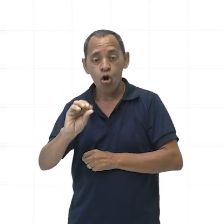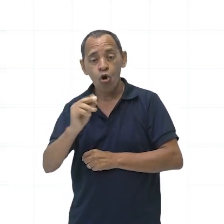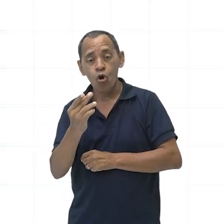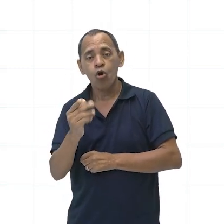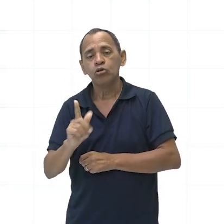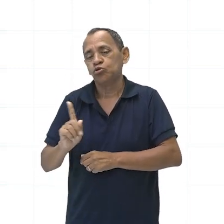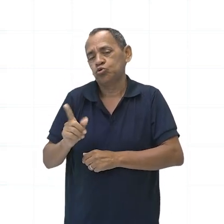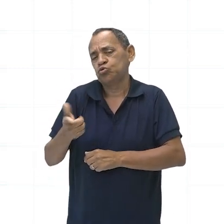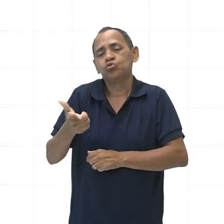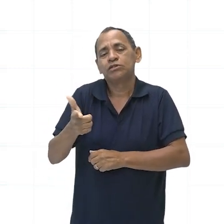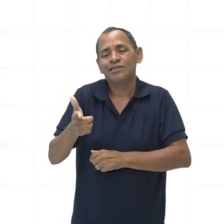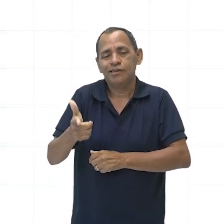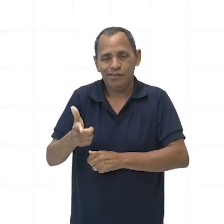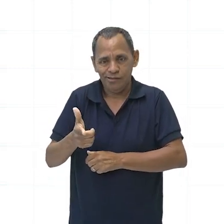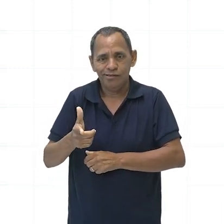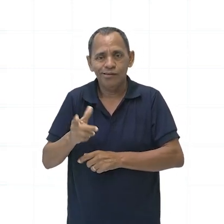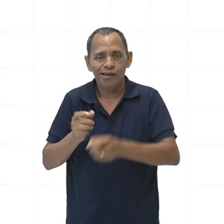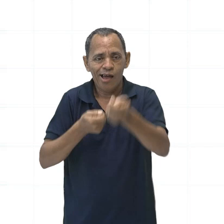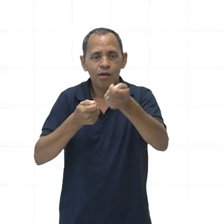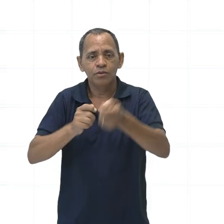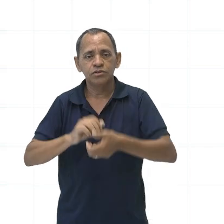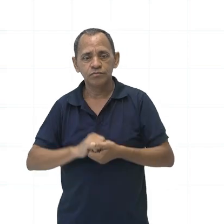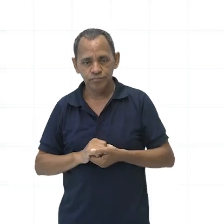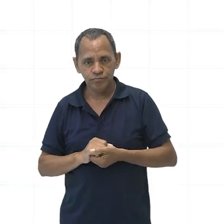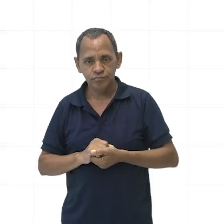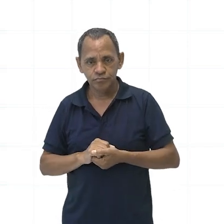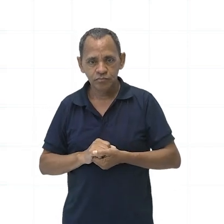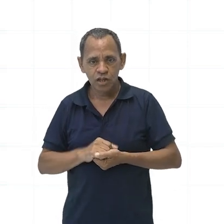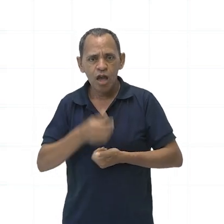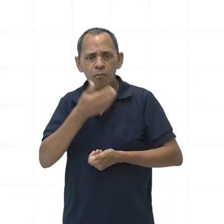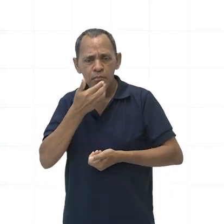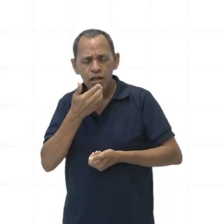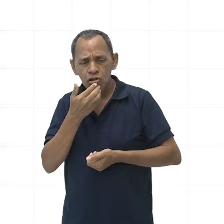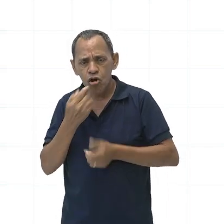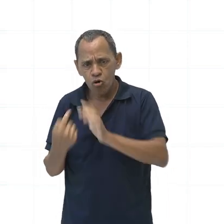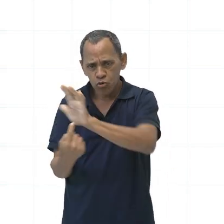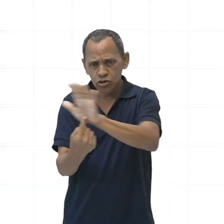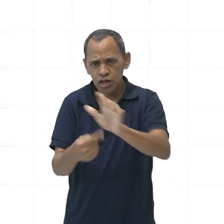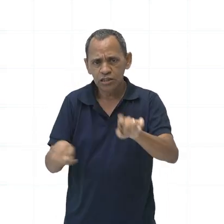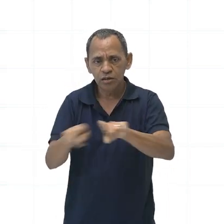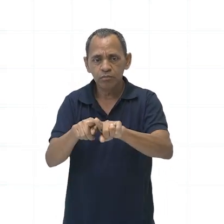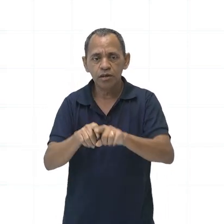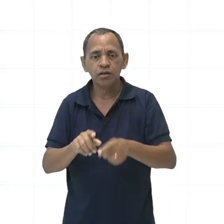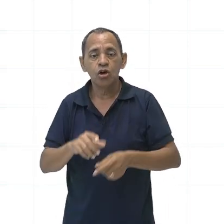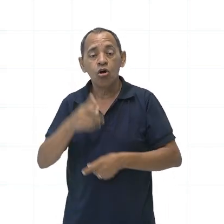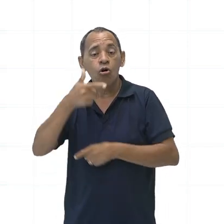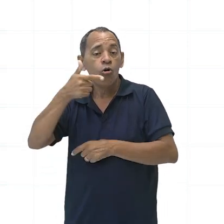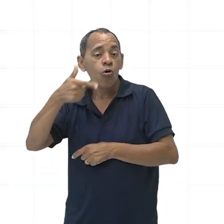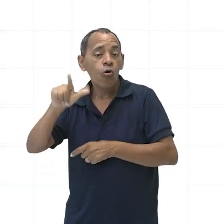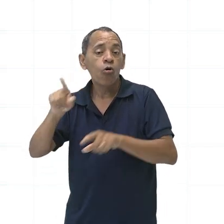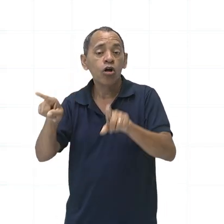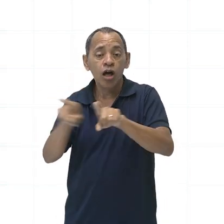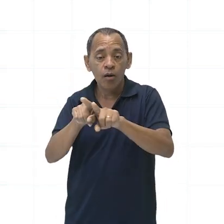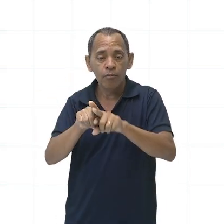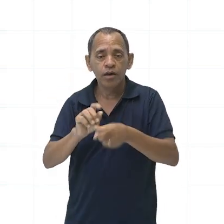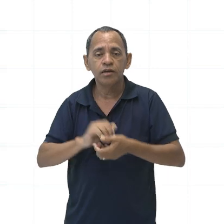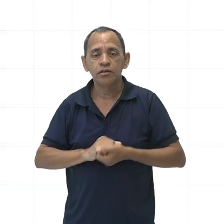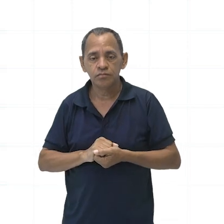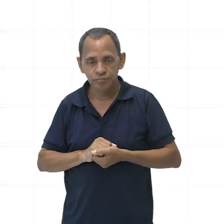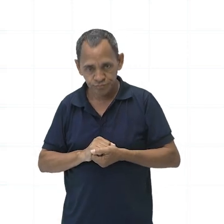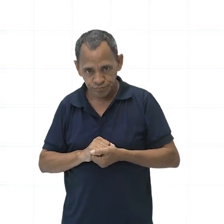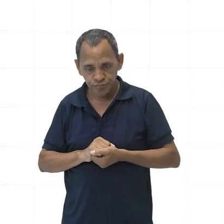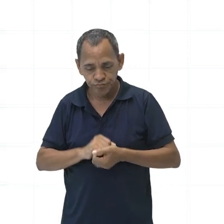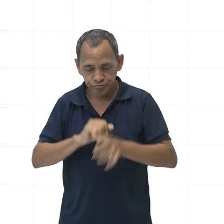nossos personagens, não é mesmo? Outra definição é que luta é o combate com ou sem armas